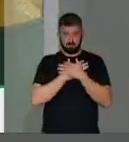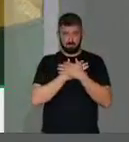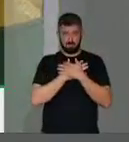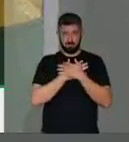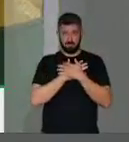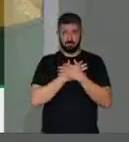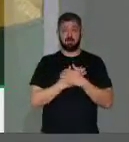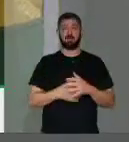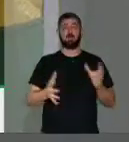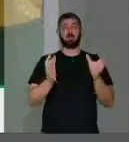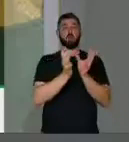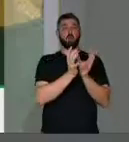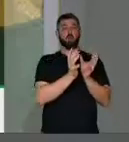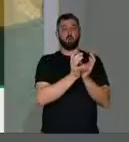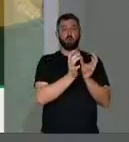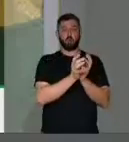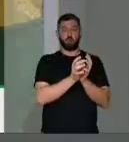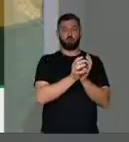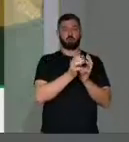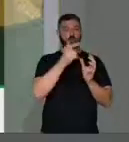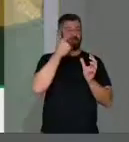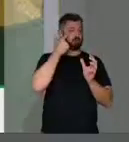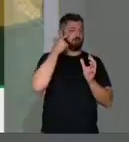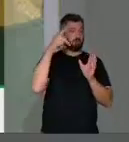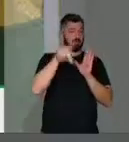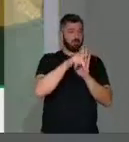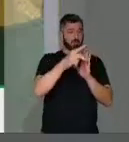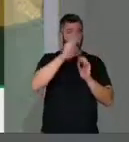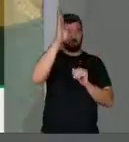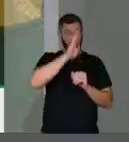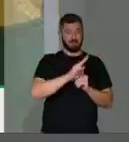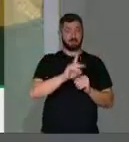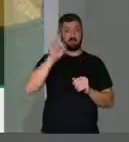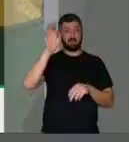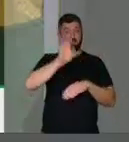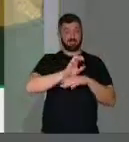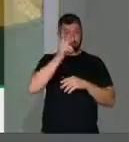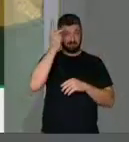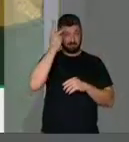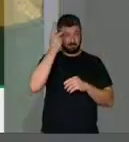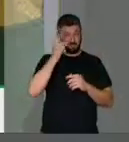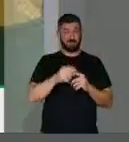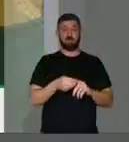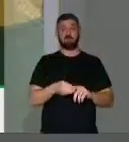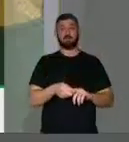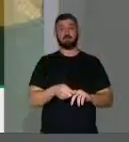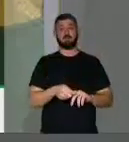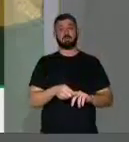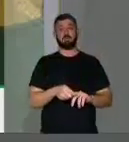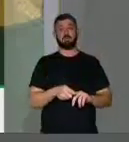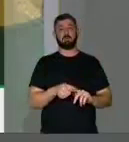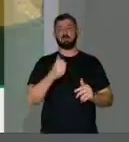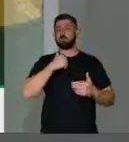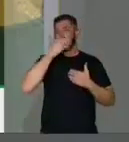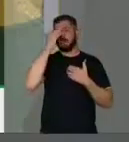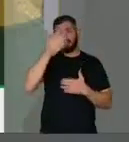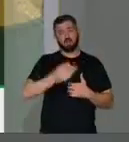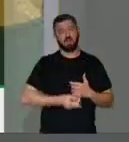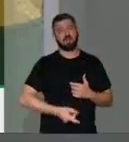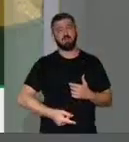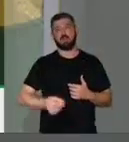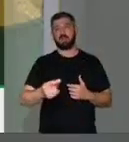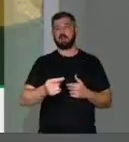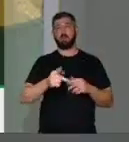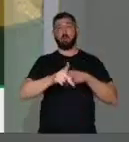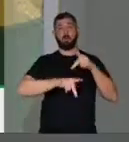em nome da colônia nipo-brasileira do meu estado de São Paulo, e estendo minha gratidão eterna